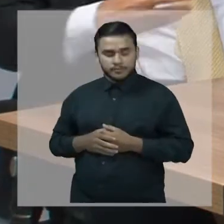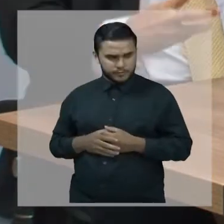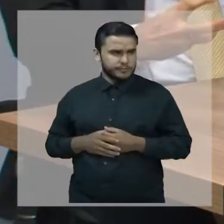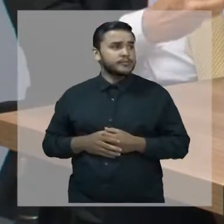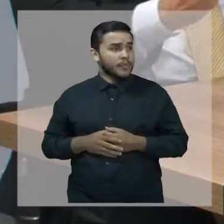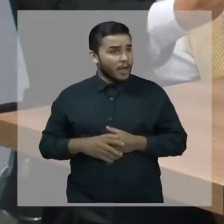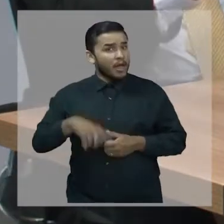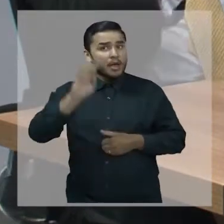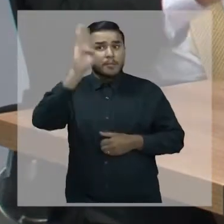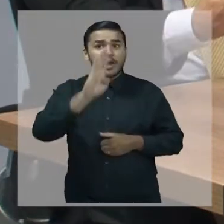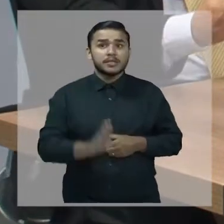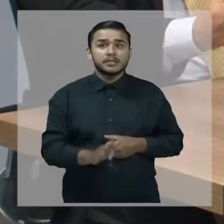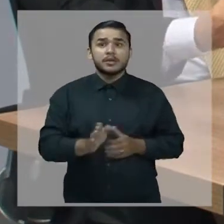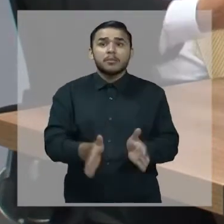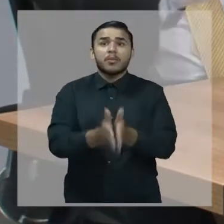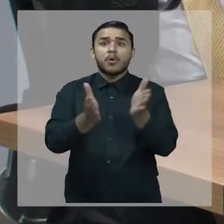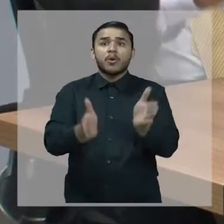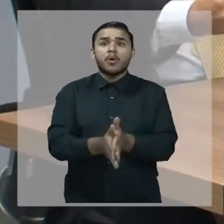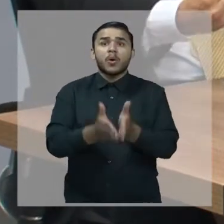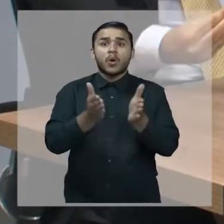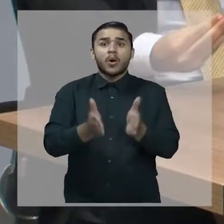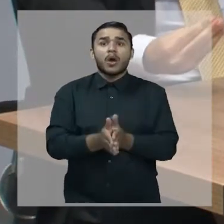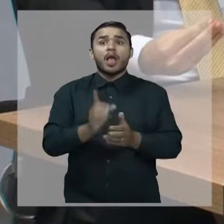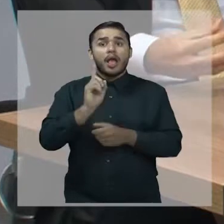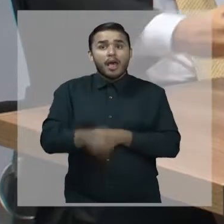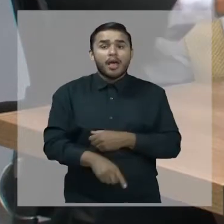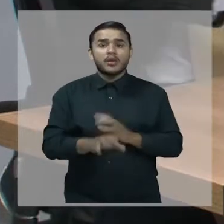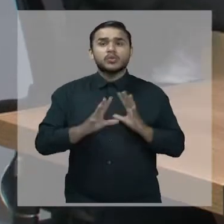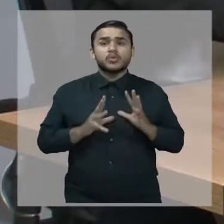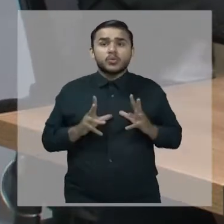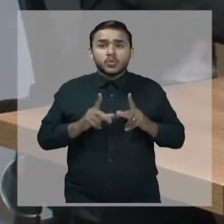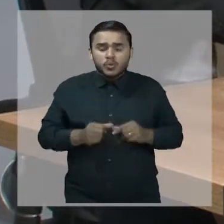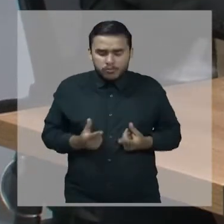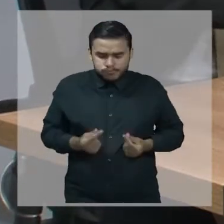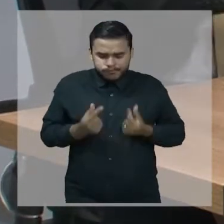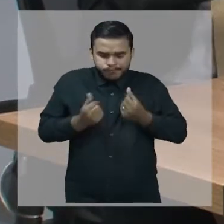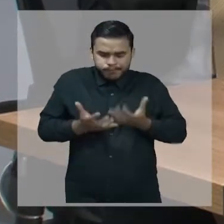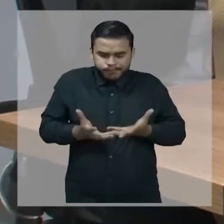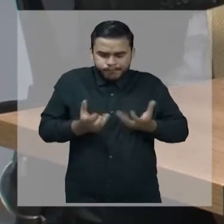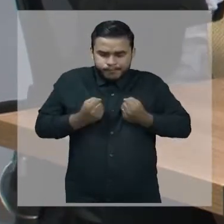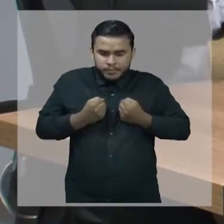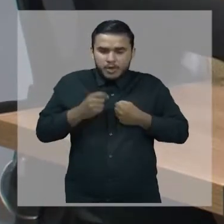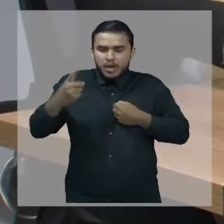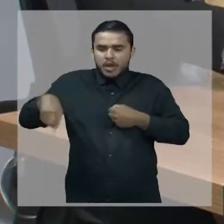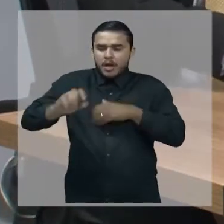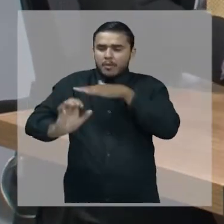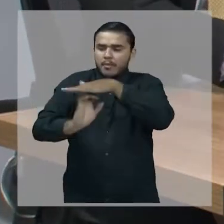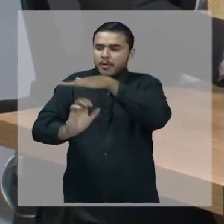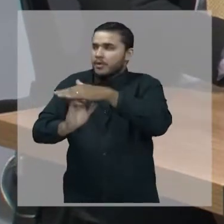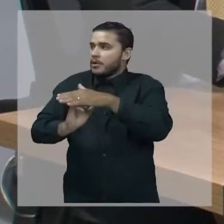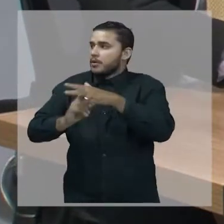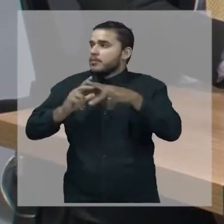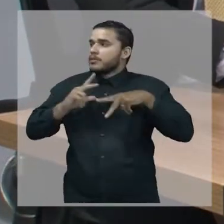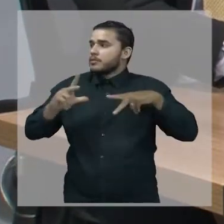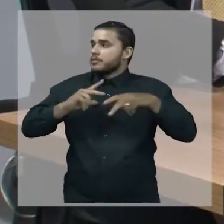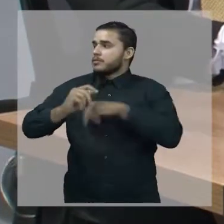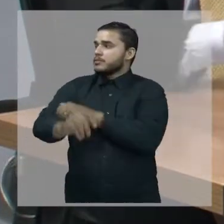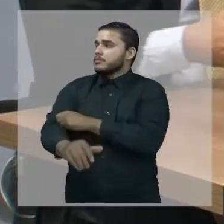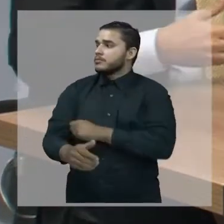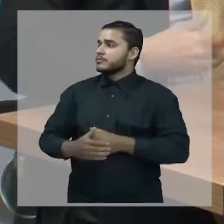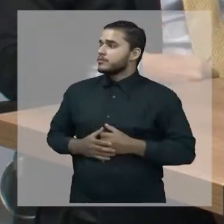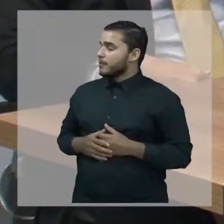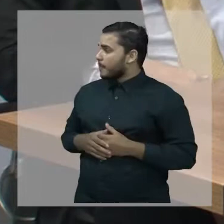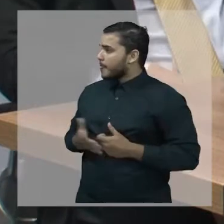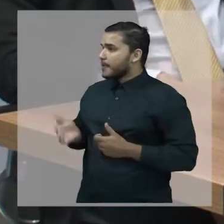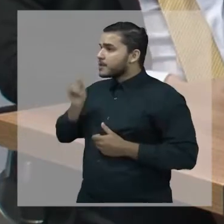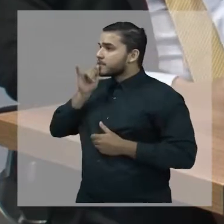Se bem- O Brasil é pobre porque o Estado é rico. O Estado é rico Pelo porque ele contrário. atrofia a iniciativa E o Estado americano privada. é